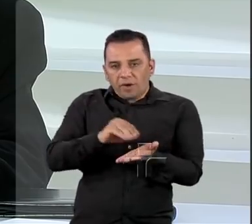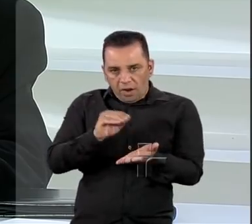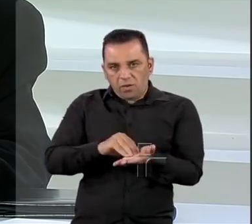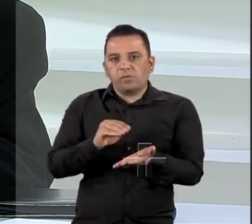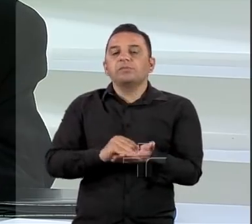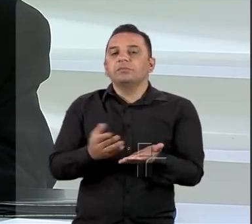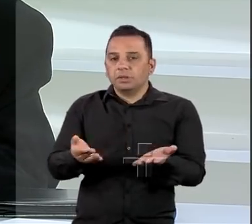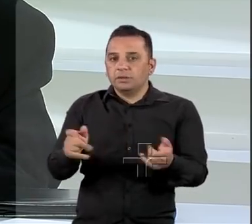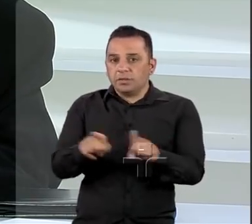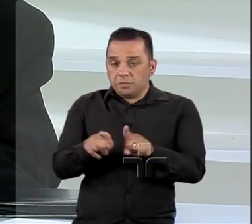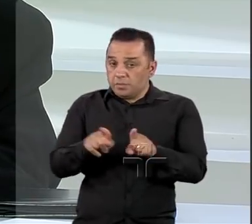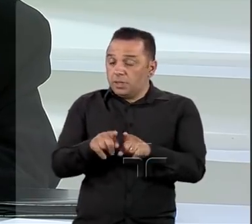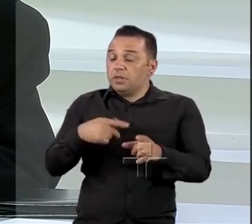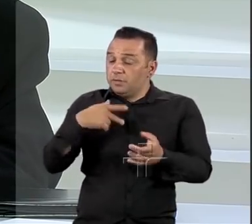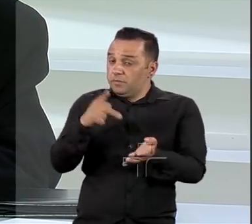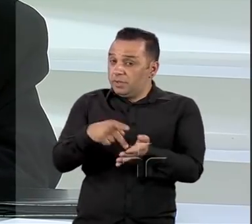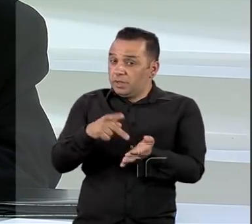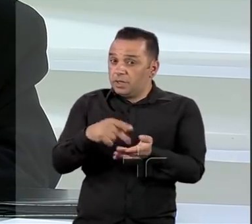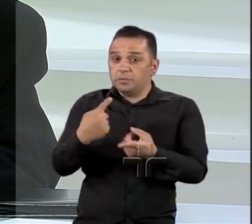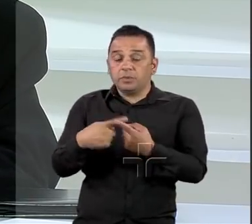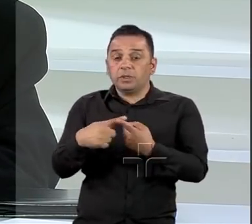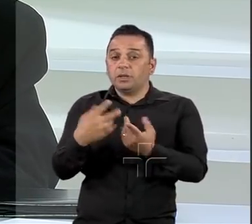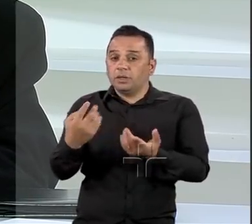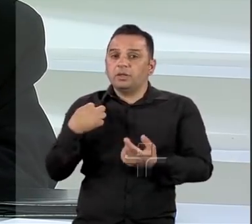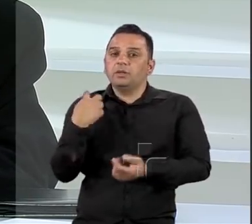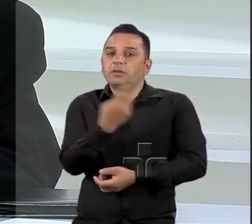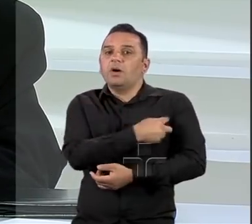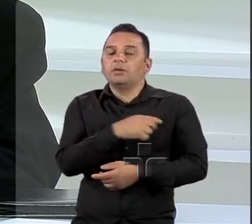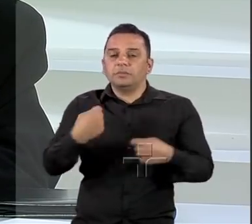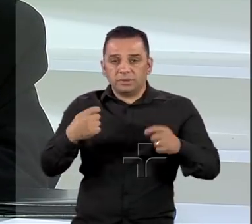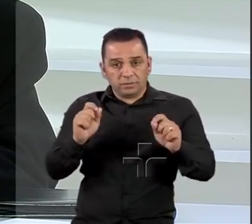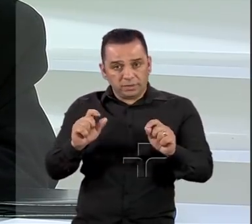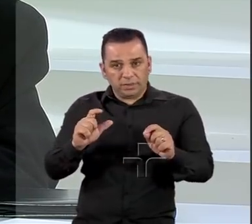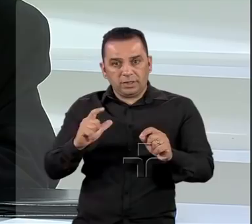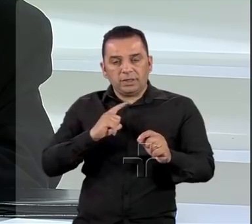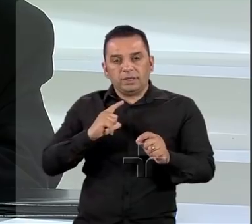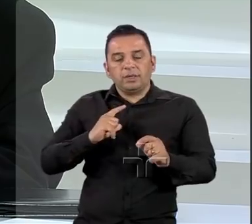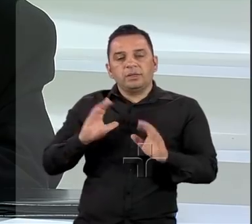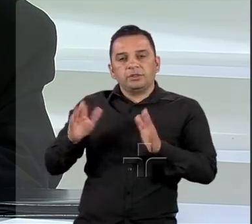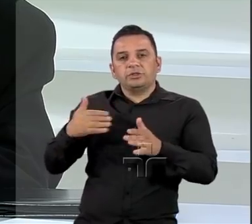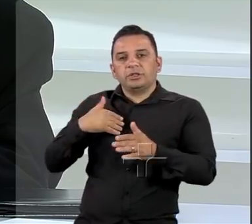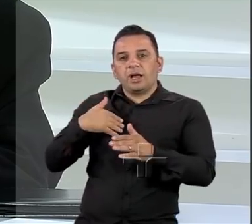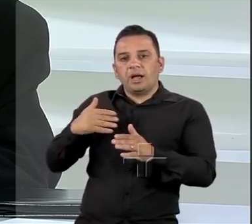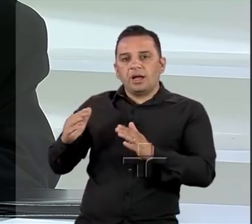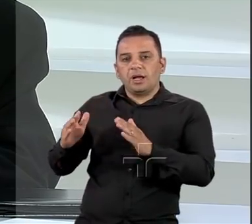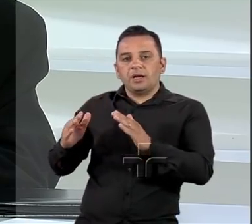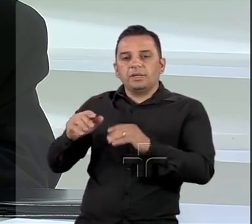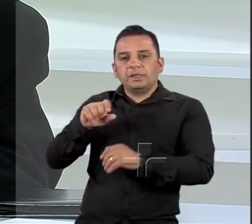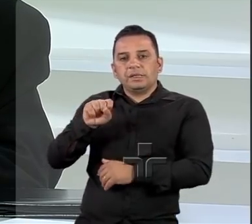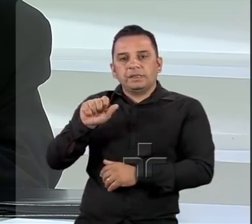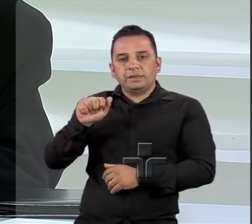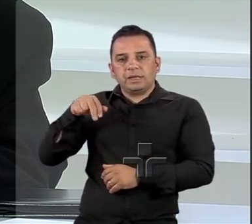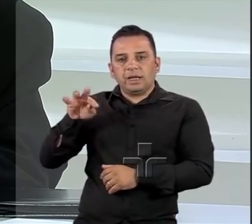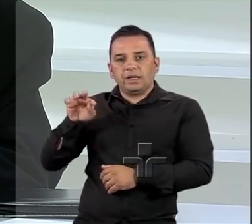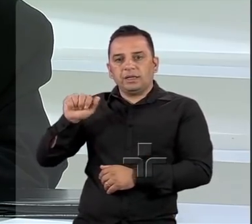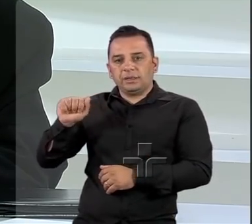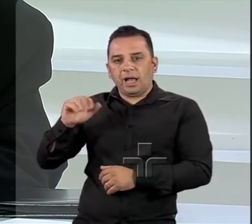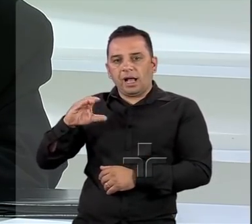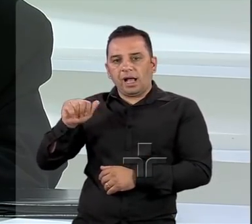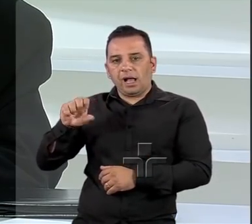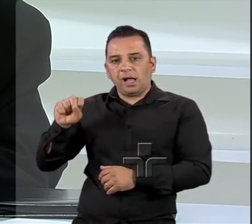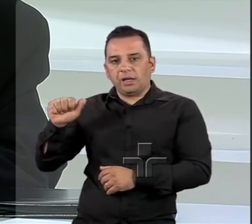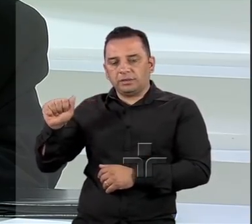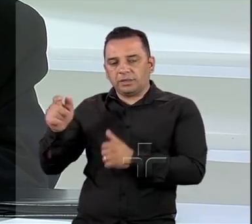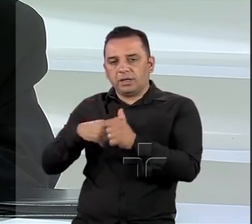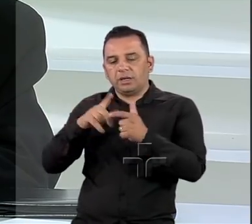Saúde. Porque é verdade que nós precisamos recuperar as santas casas, os hospitais filantrópicos. É verdade que nós